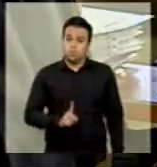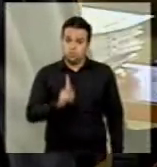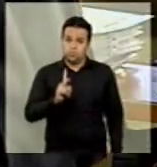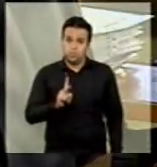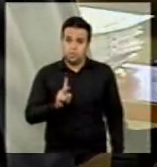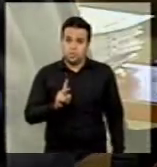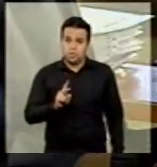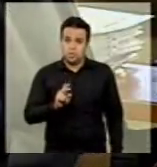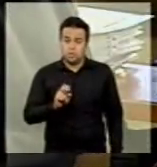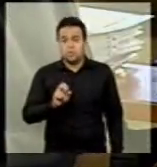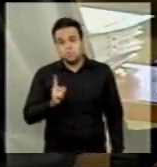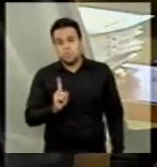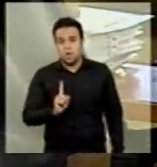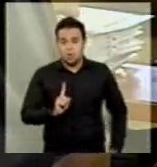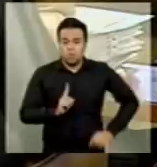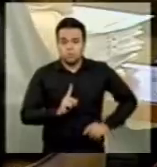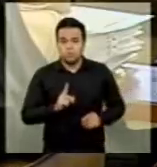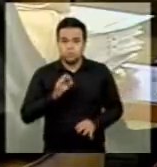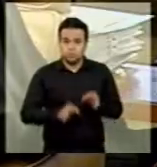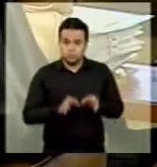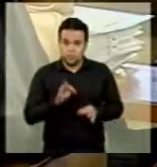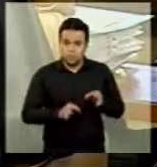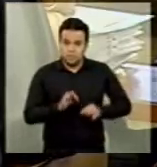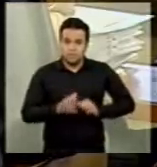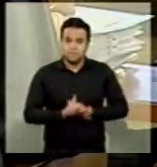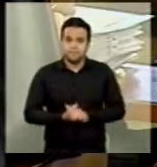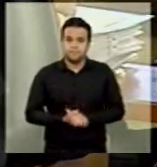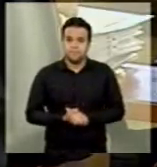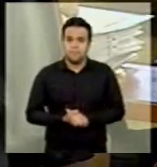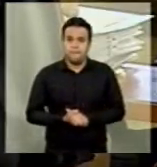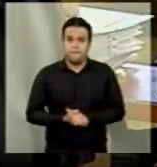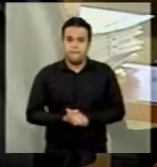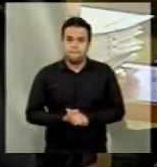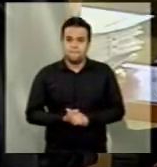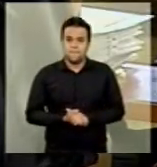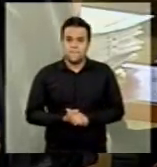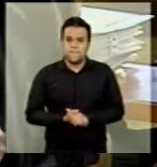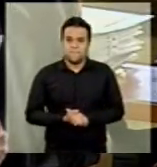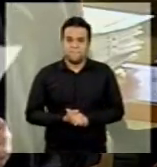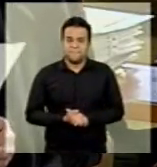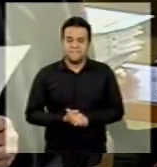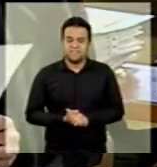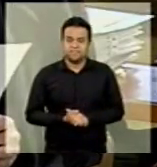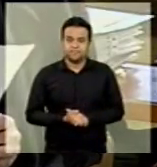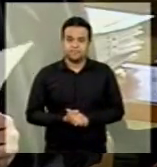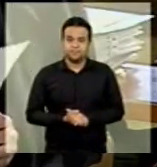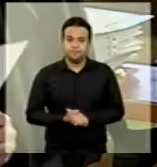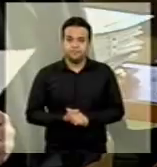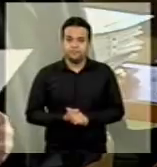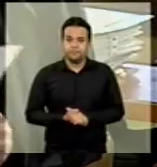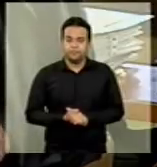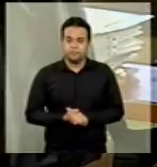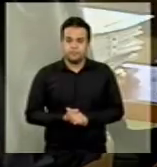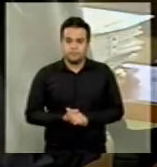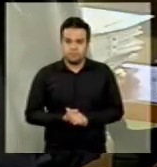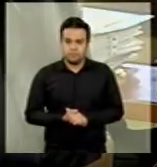não de um julgamento por fato praticado anteriormente ao mandato.